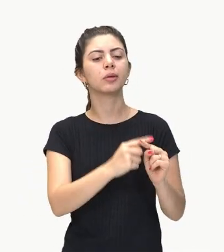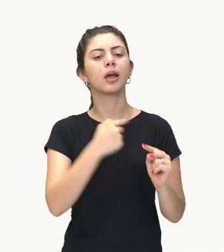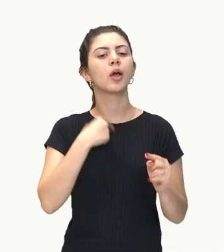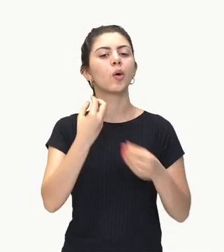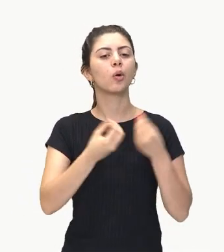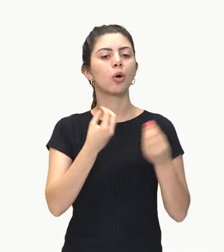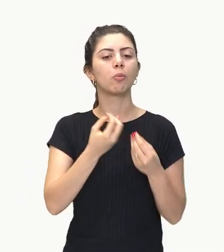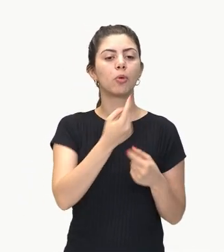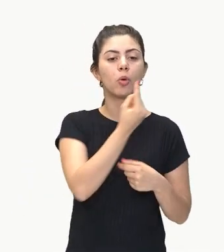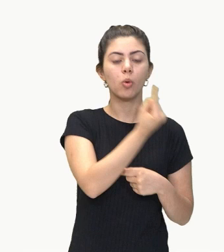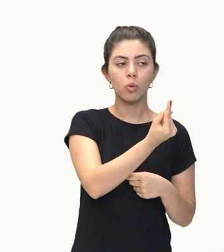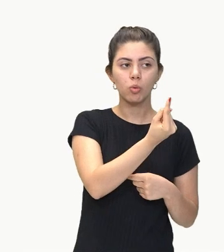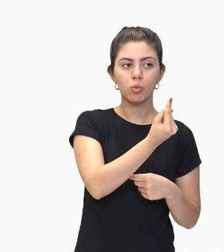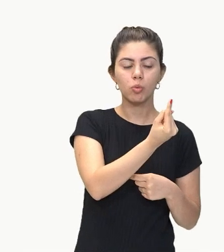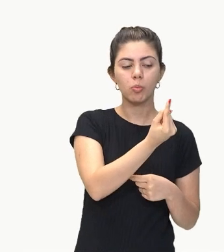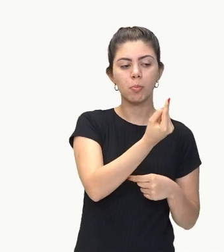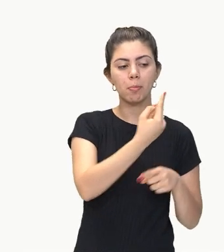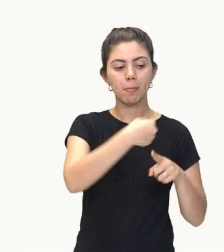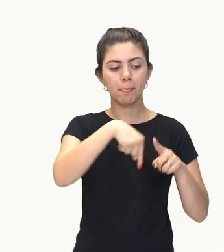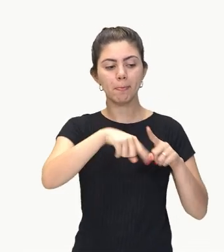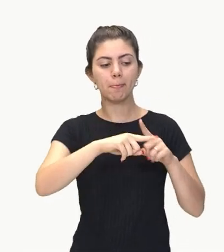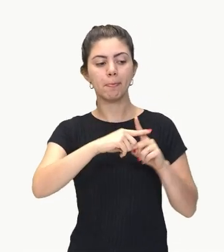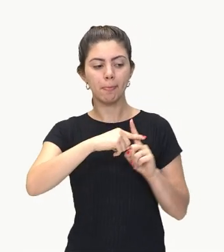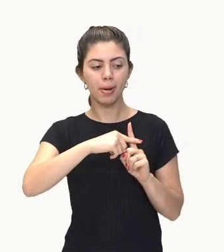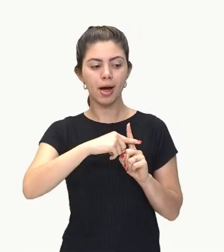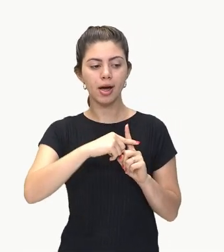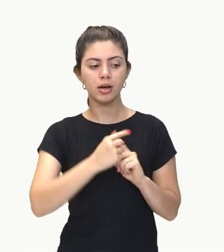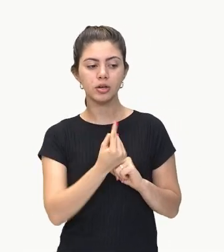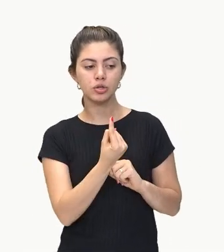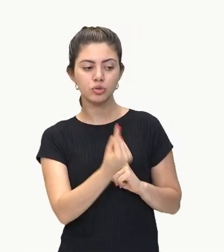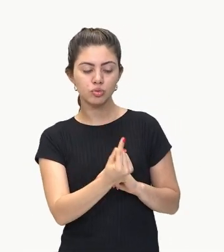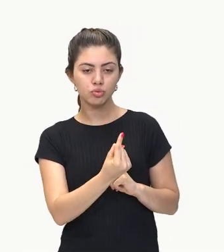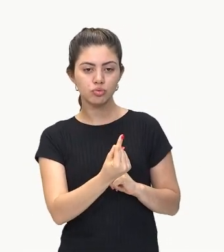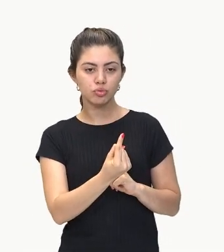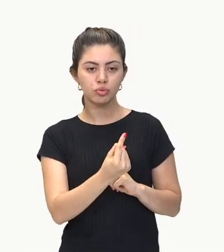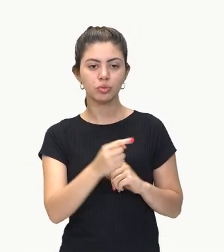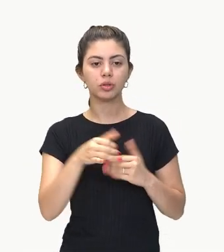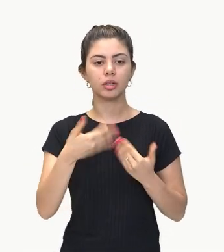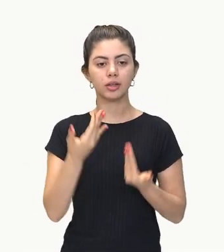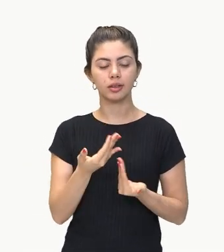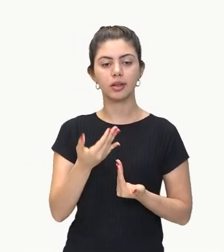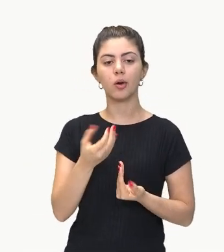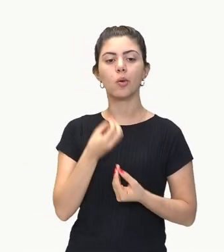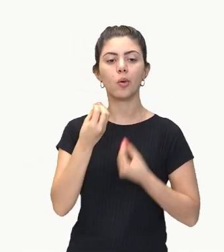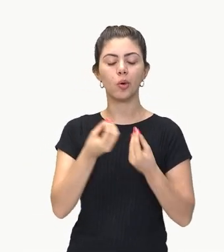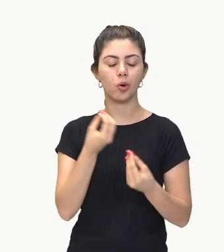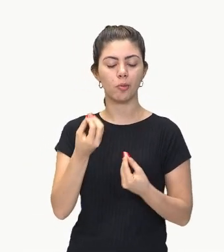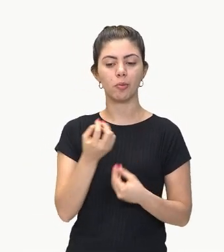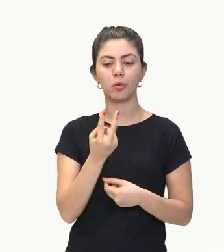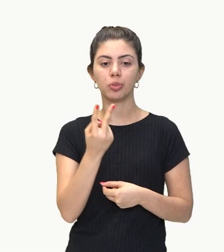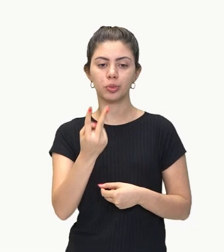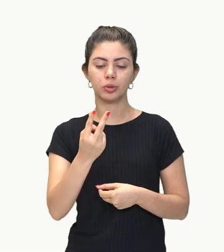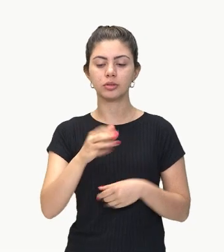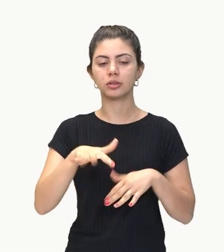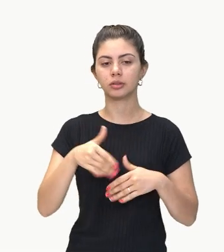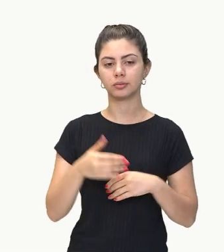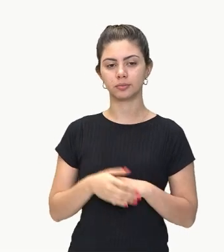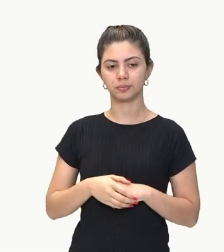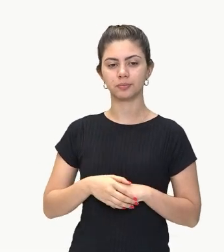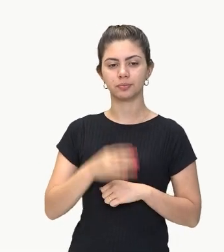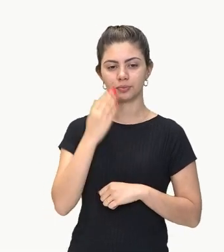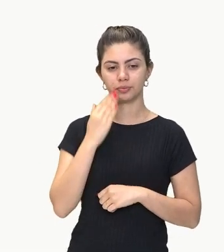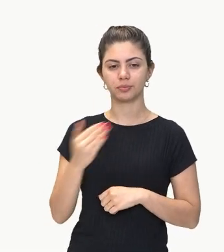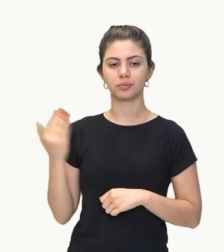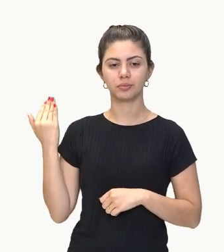uma casa decimal do primeiro número com a uma casa decimal do segundo número. E isso vai fazer com que o meu